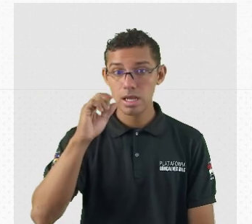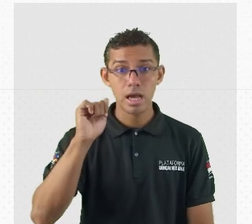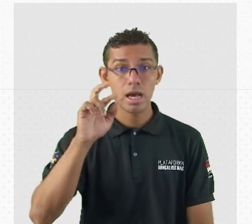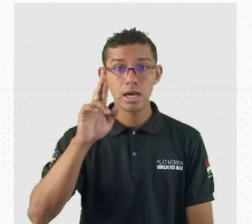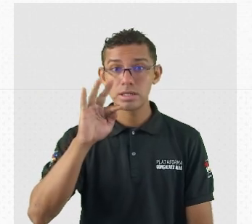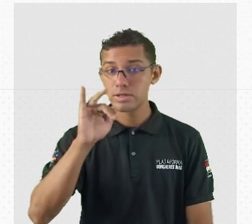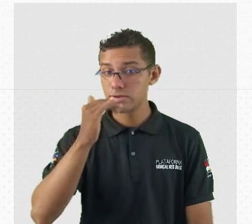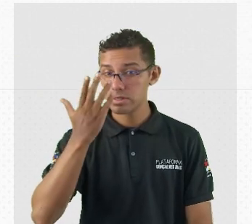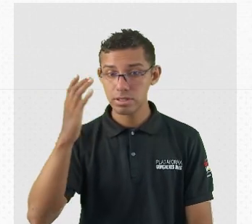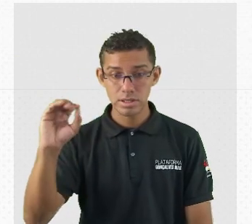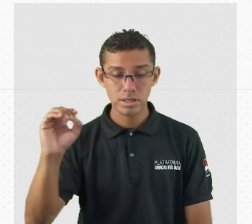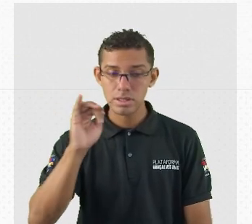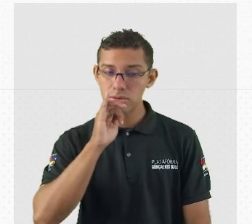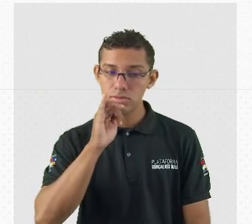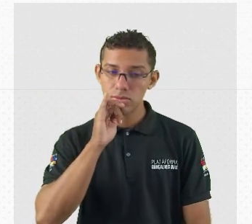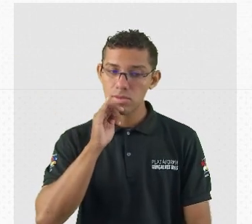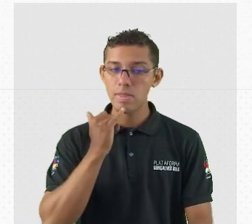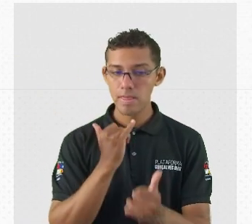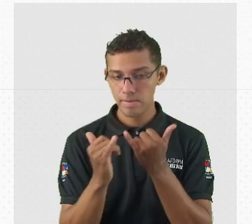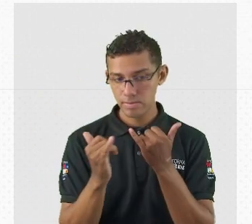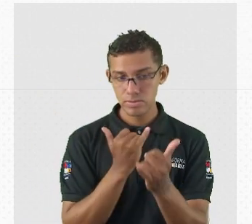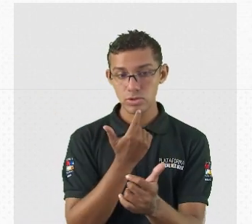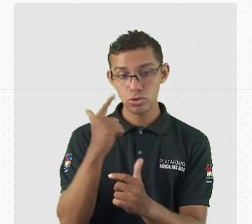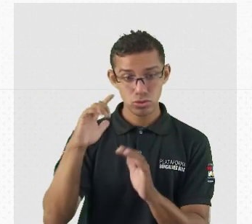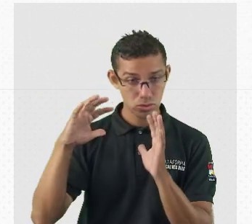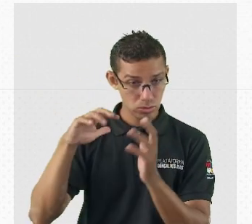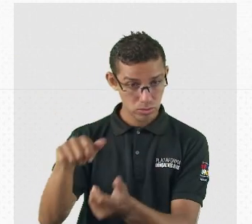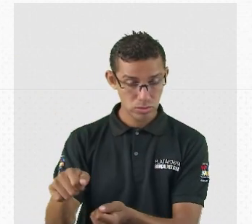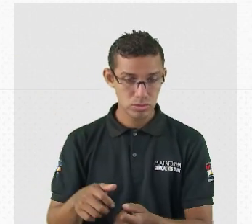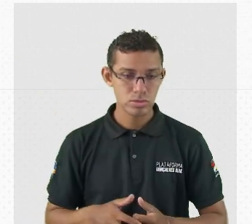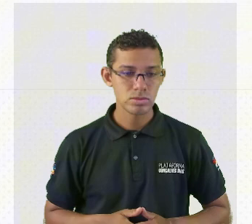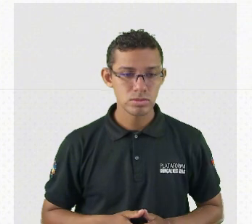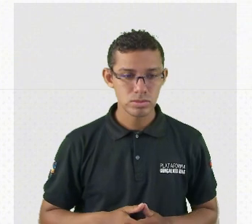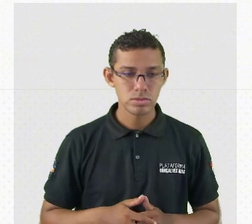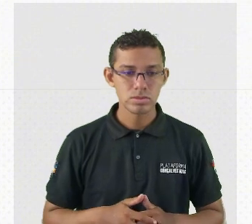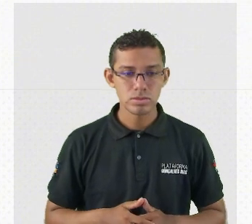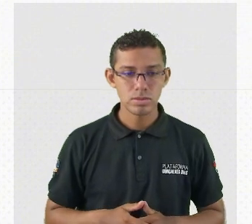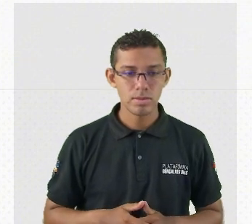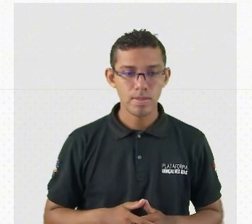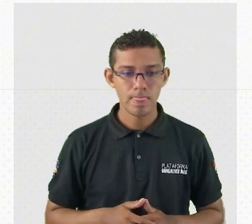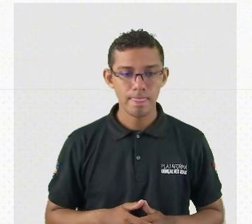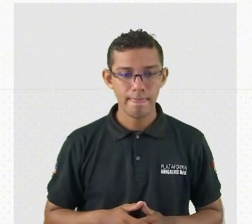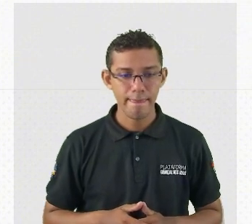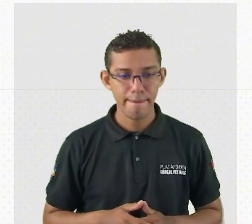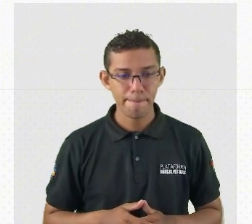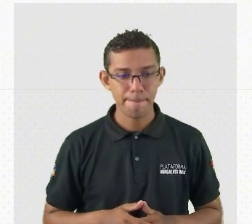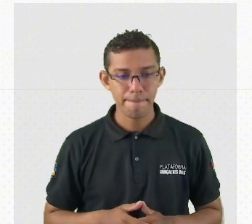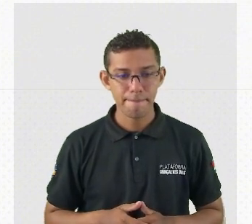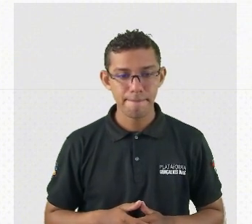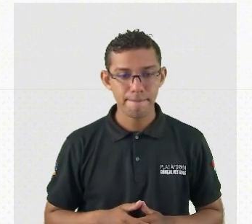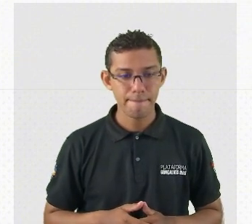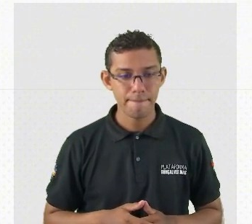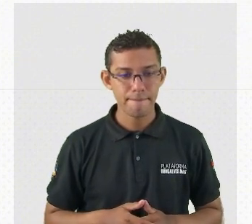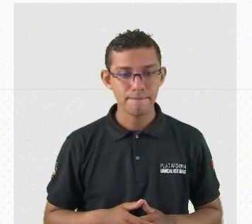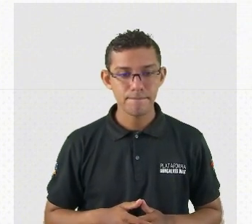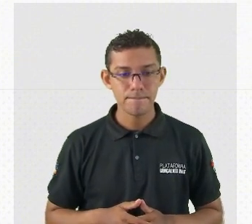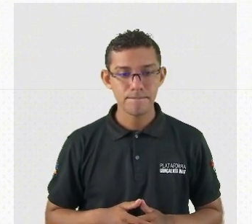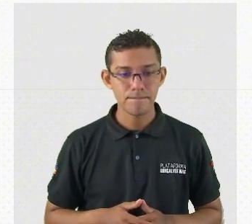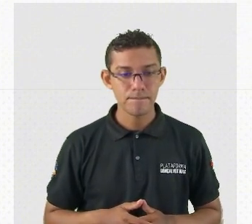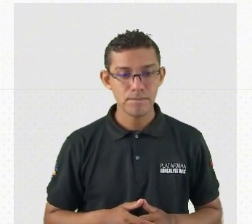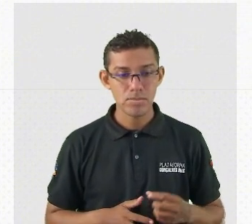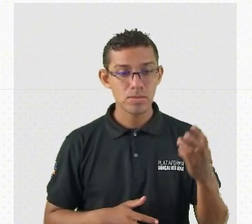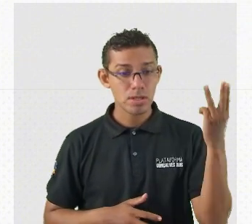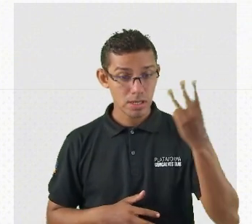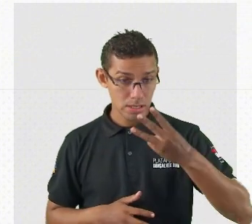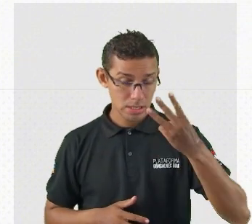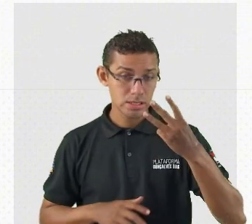pessoas econômicas, talvez pareça ainda coisa de outro mundo, gente, tá? Então, muita atenção. Então, terceira revolução,